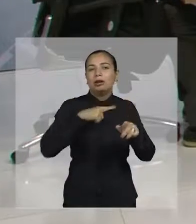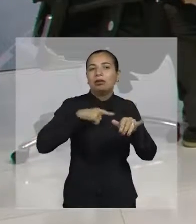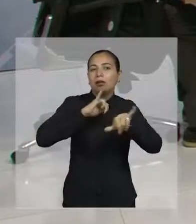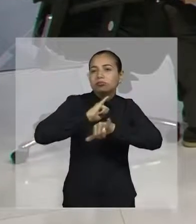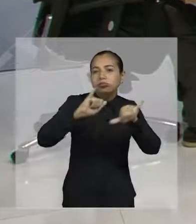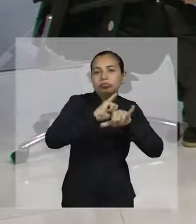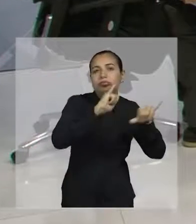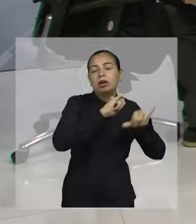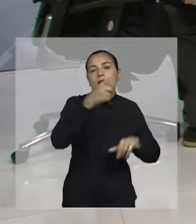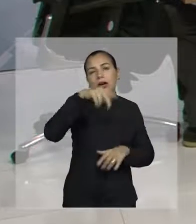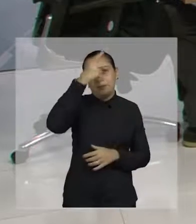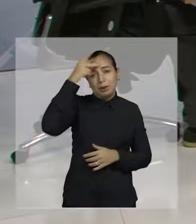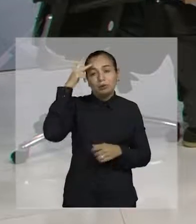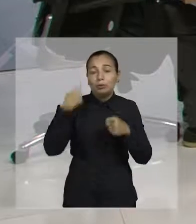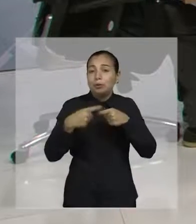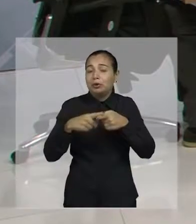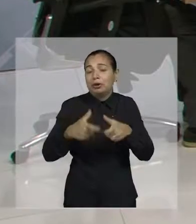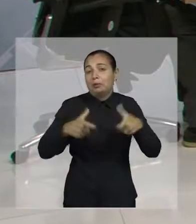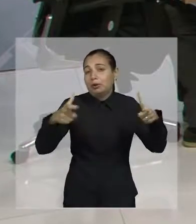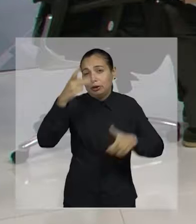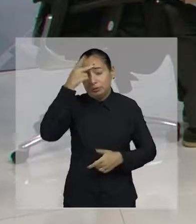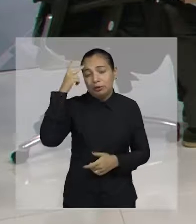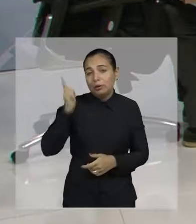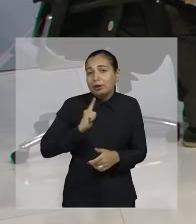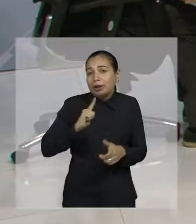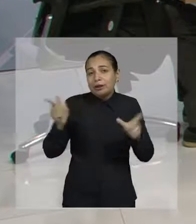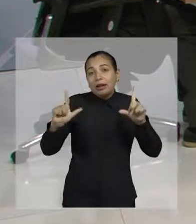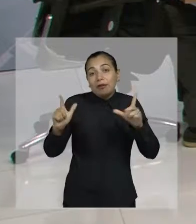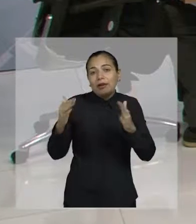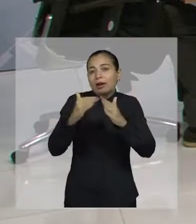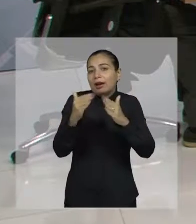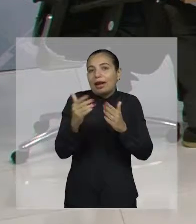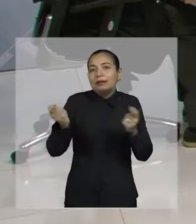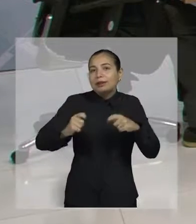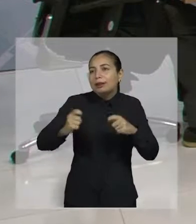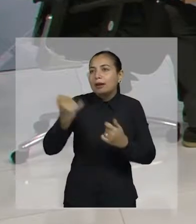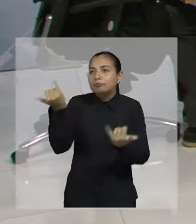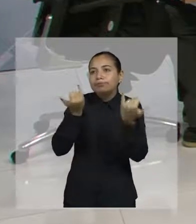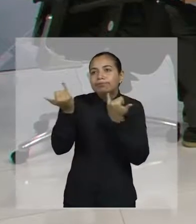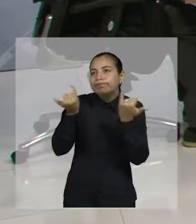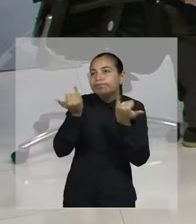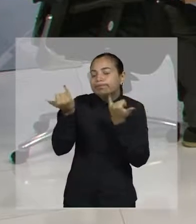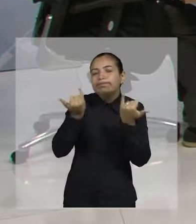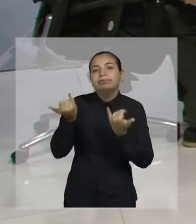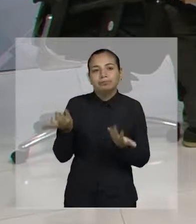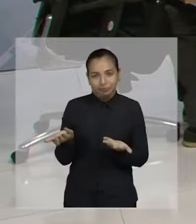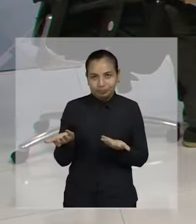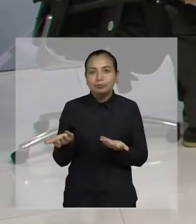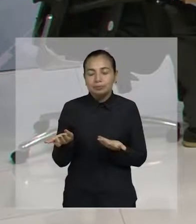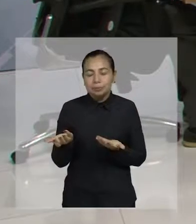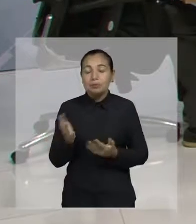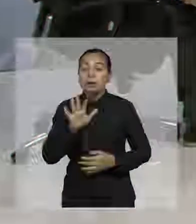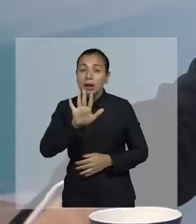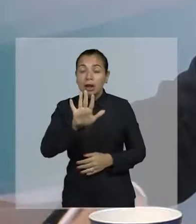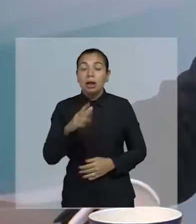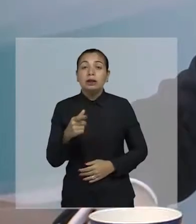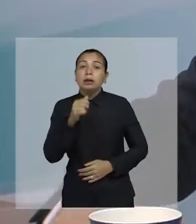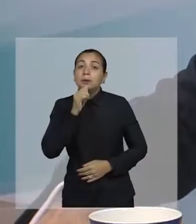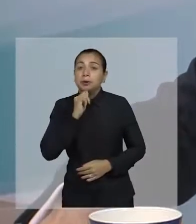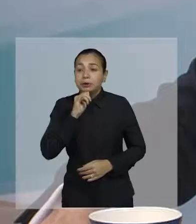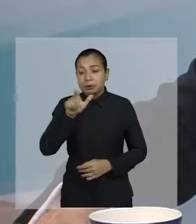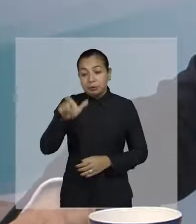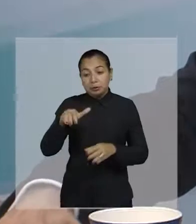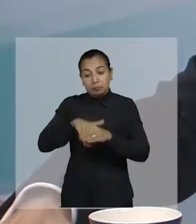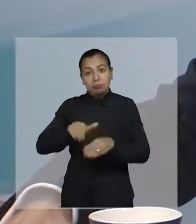claro. E levando em consideração isso, nós vamos ter o quê? Um candidato do PSDB com um tempo